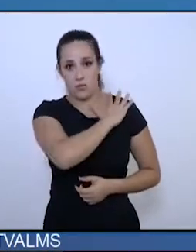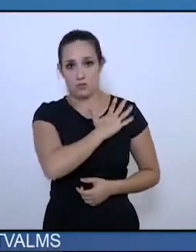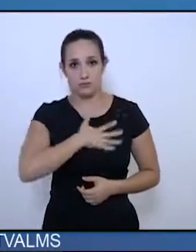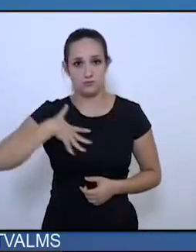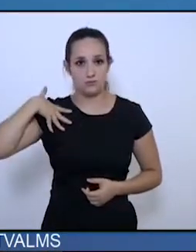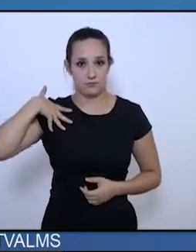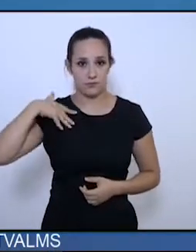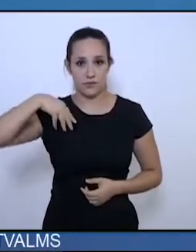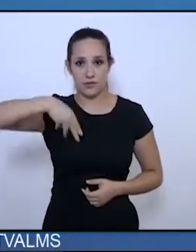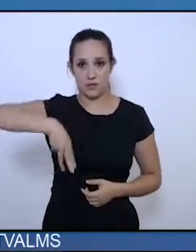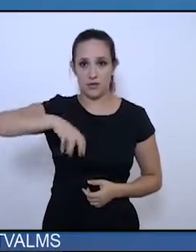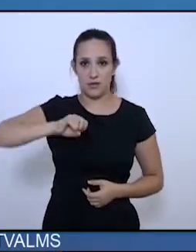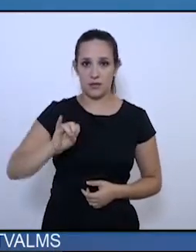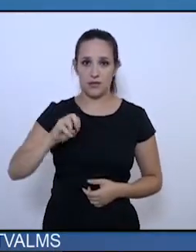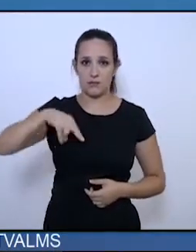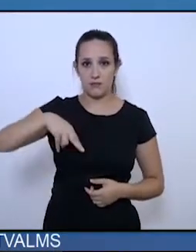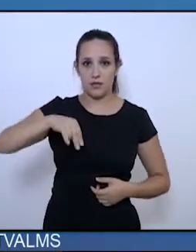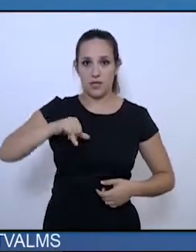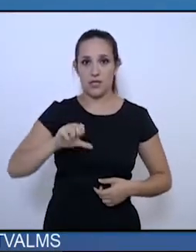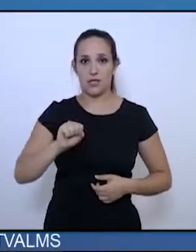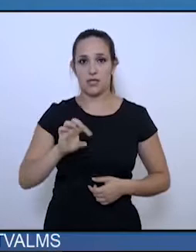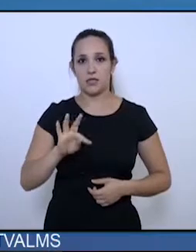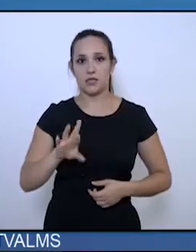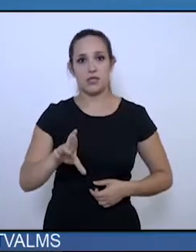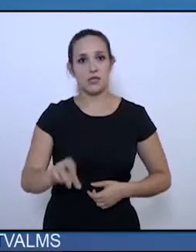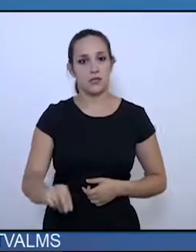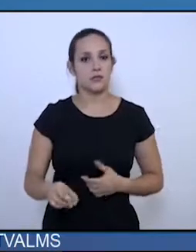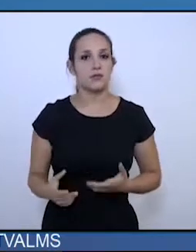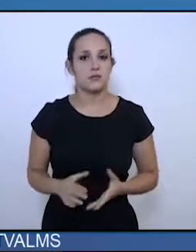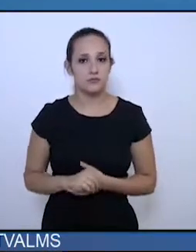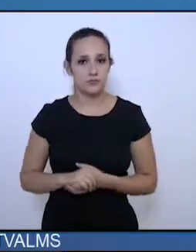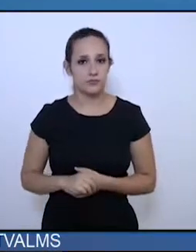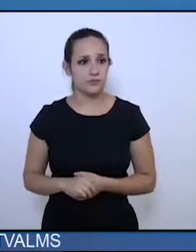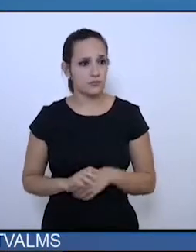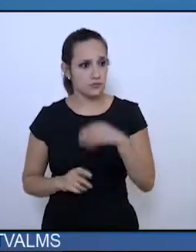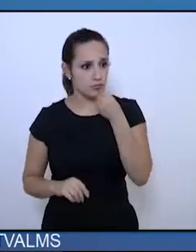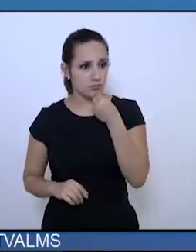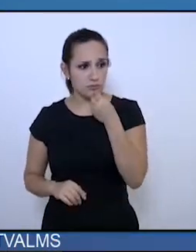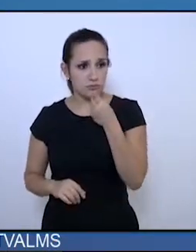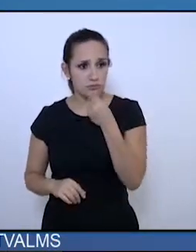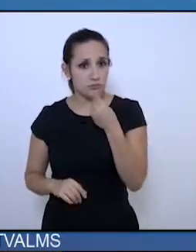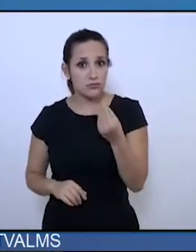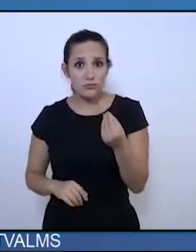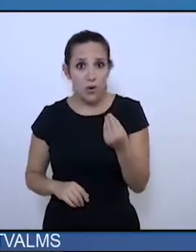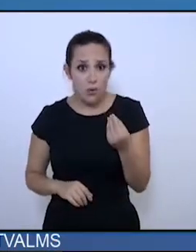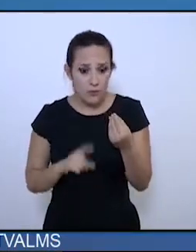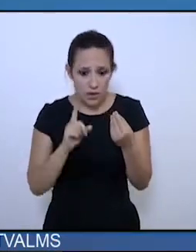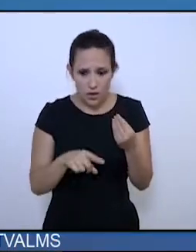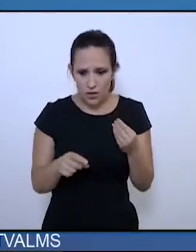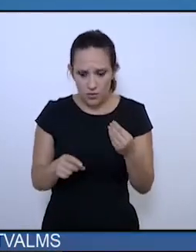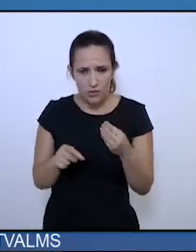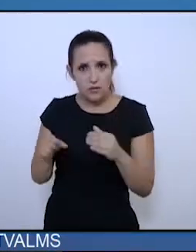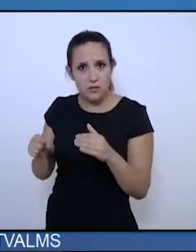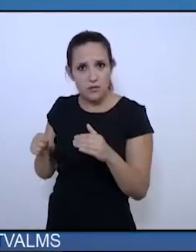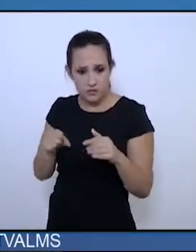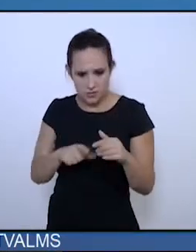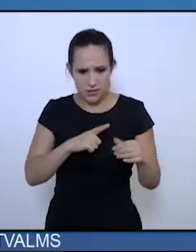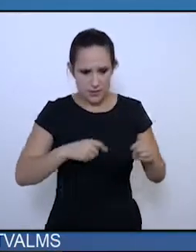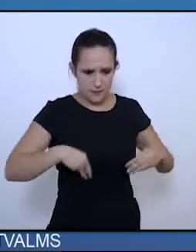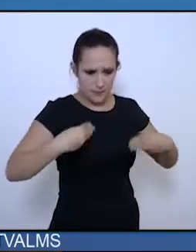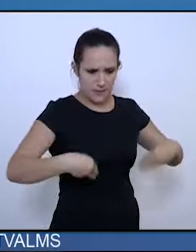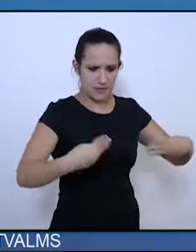o Ministério da Segurança Pública não deu conta no Ministério da Defesa, não deu conta no Ministério da